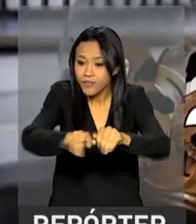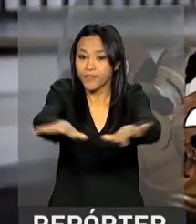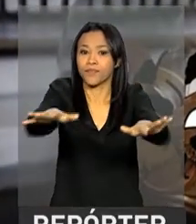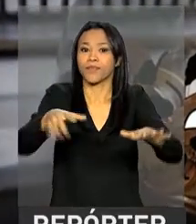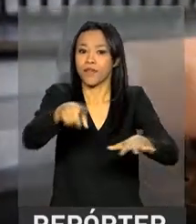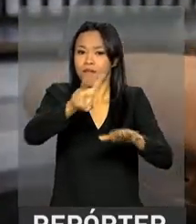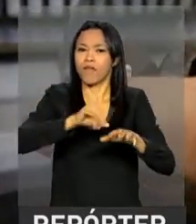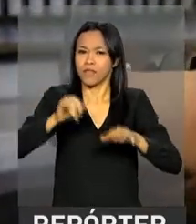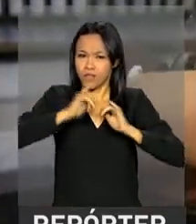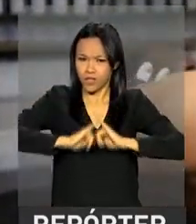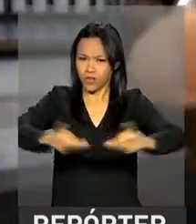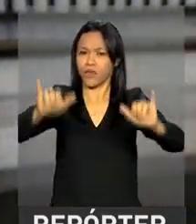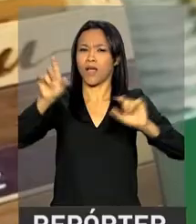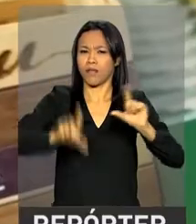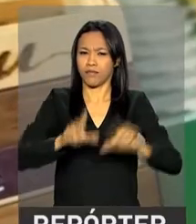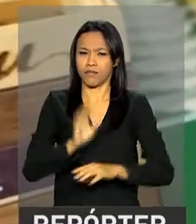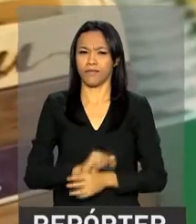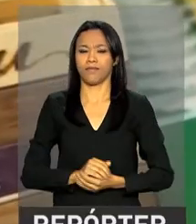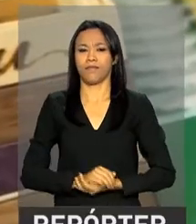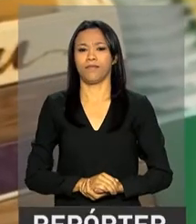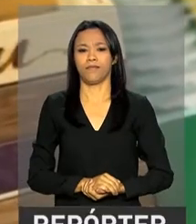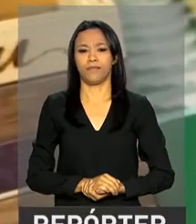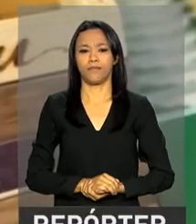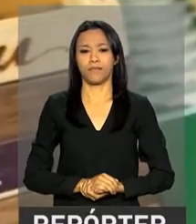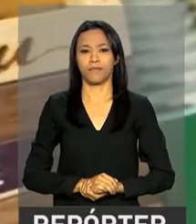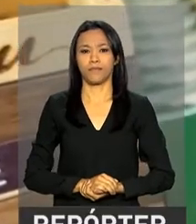ser veiculada nas mídias sociais.